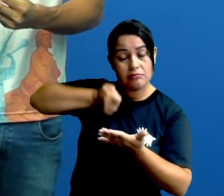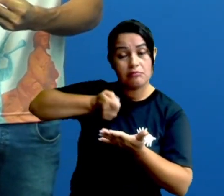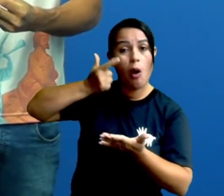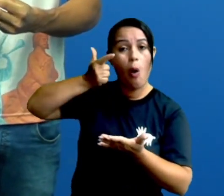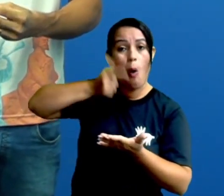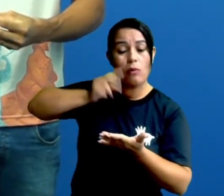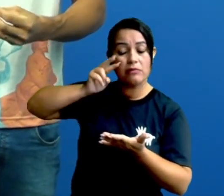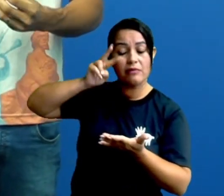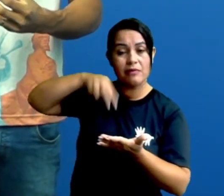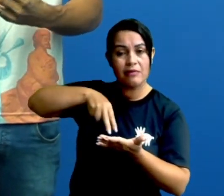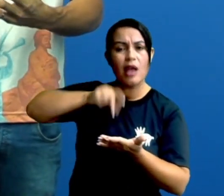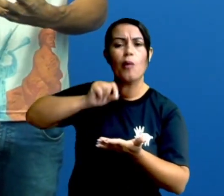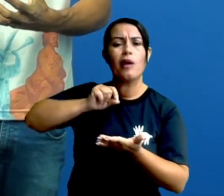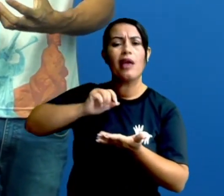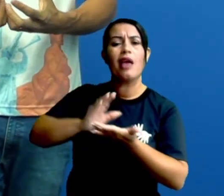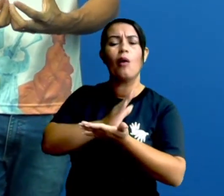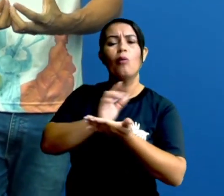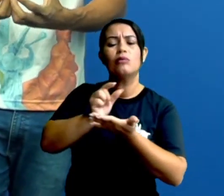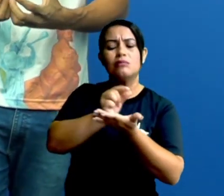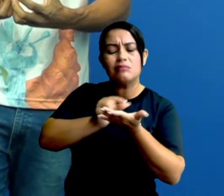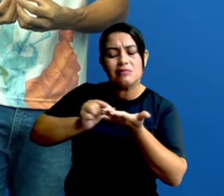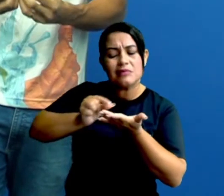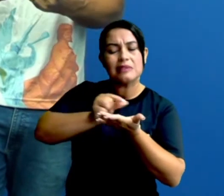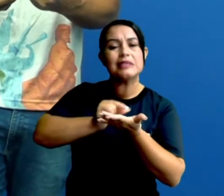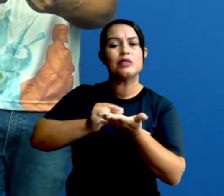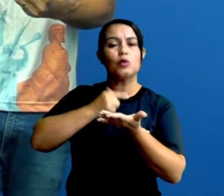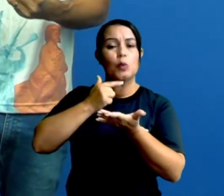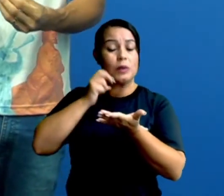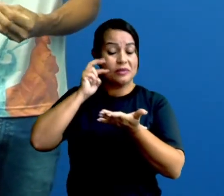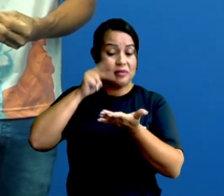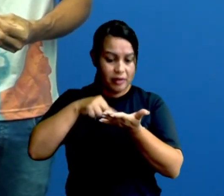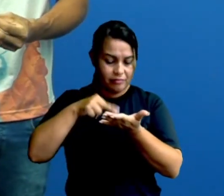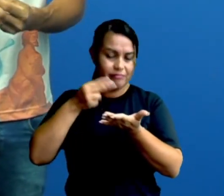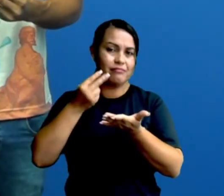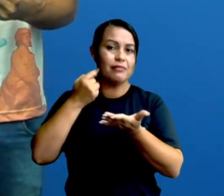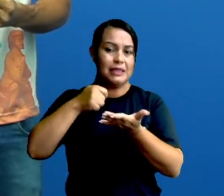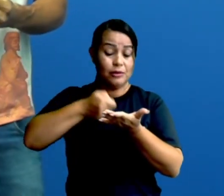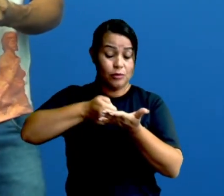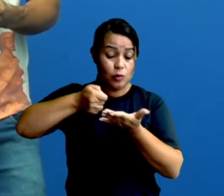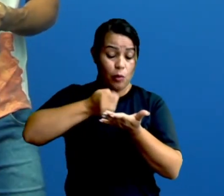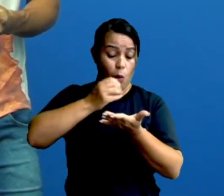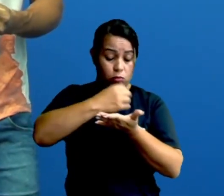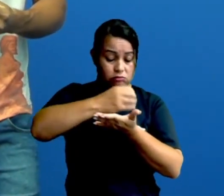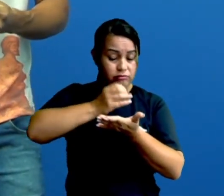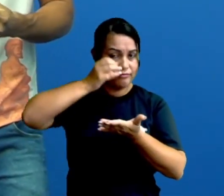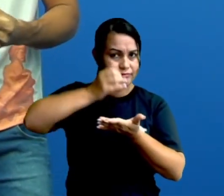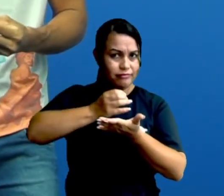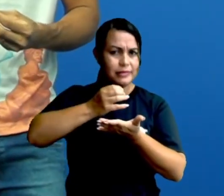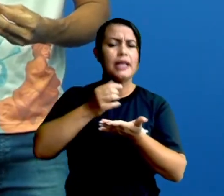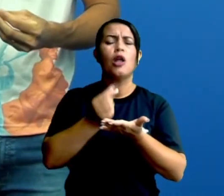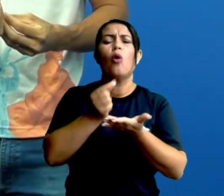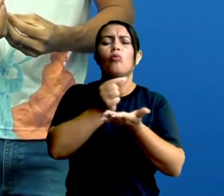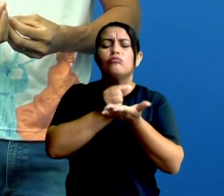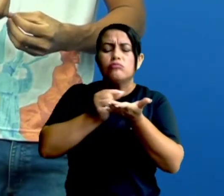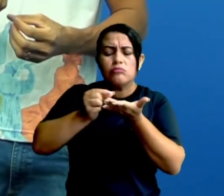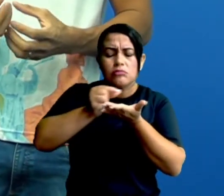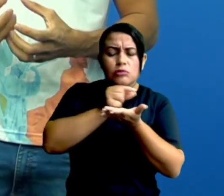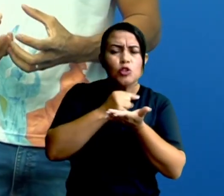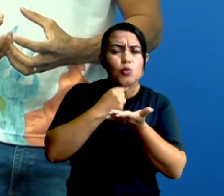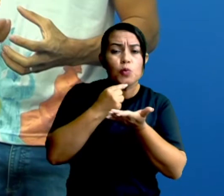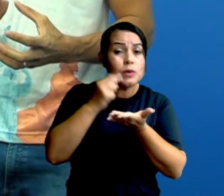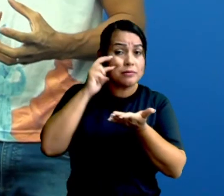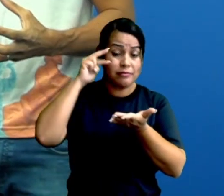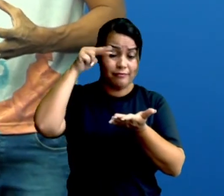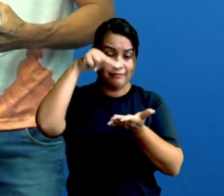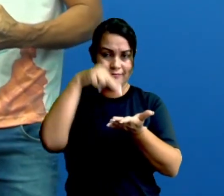consiga visualizar muitas vezes esse micro-organismo, tá certo? Portanto, micro-organismos são organismos muito pequenos que a